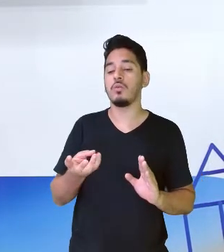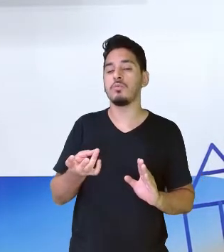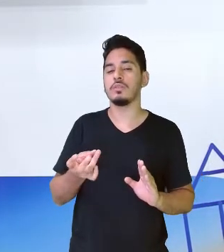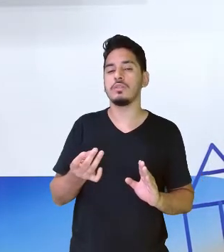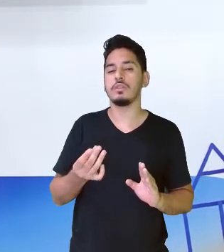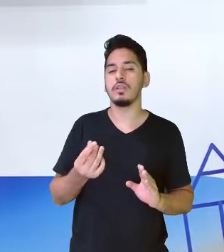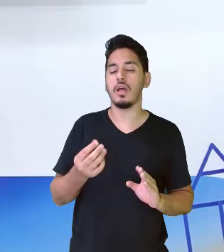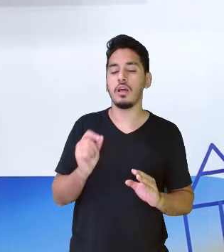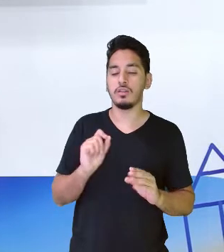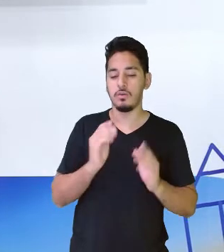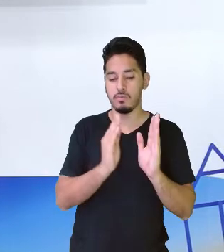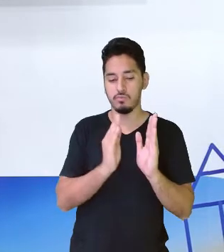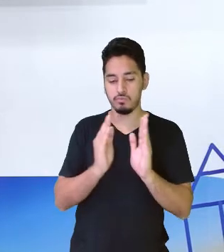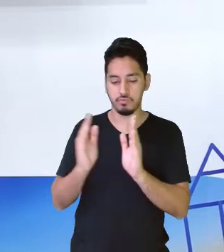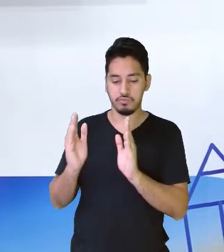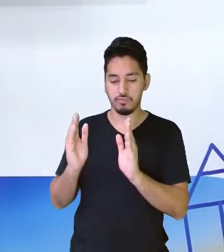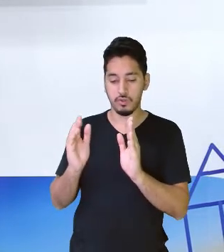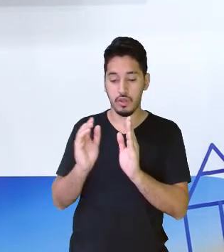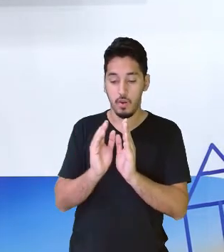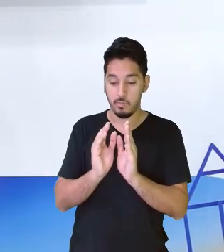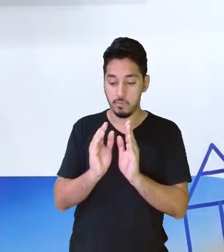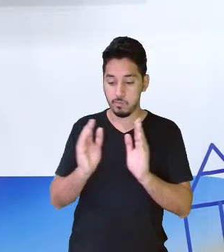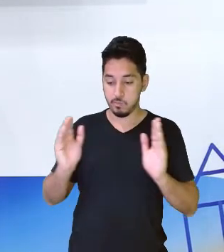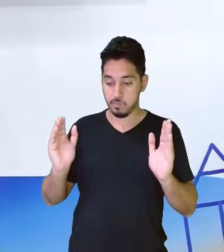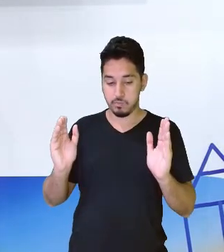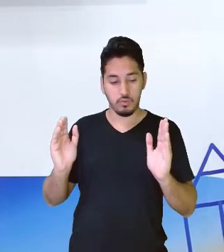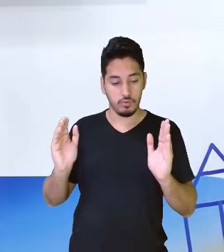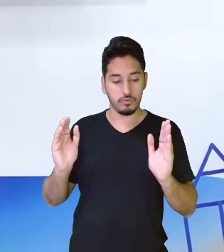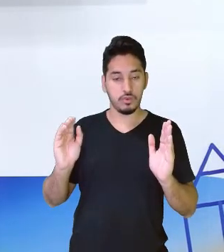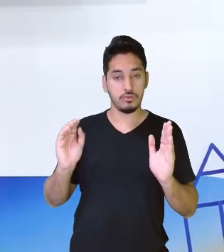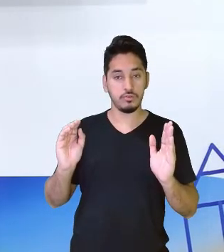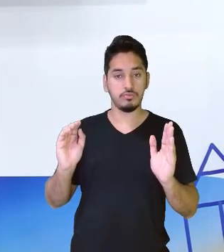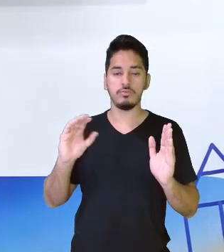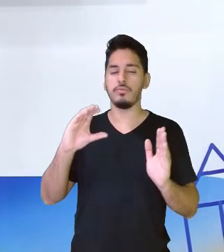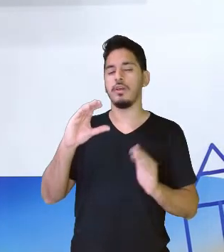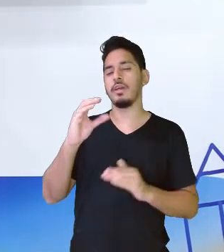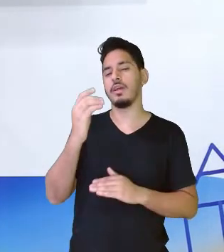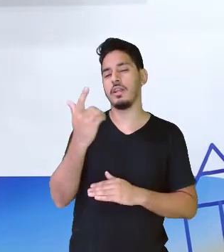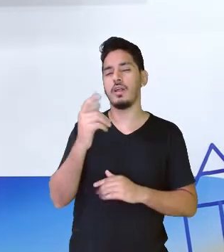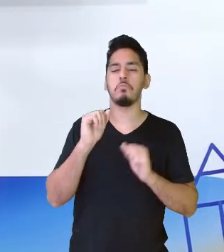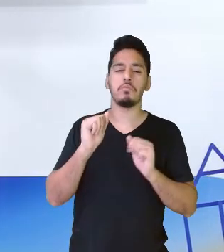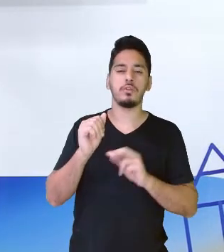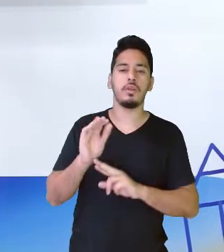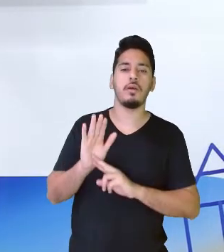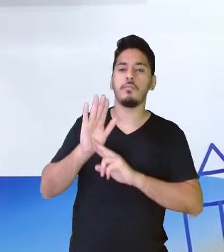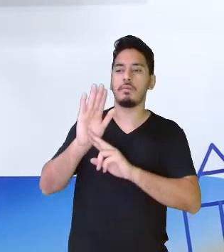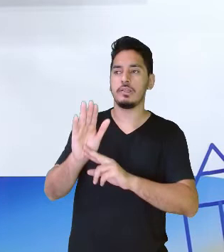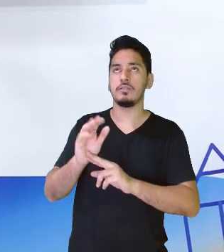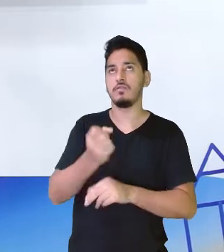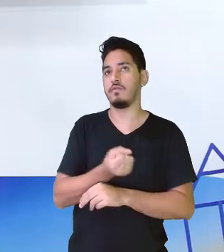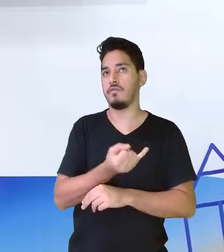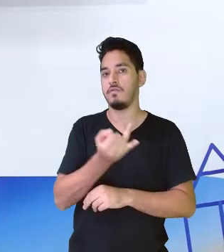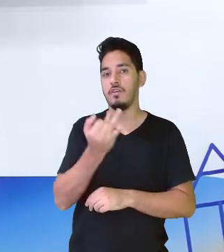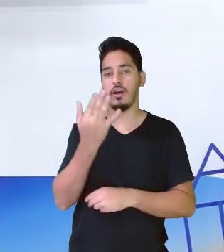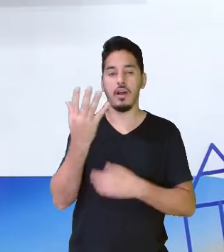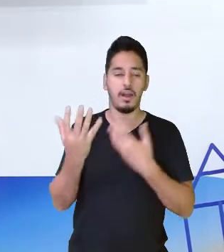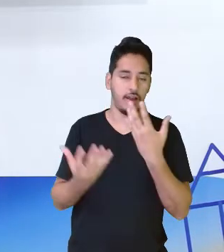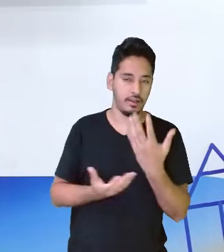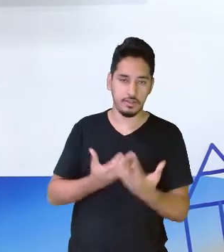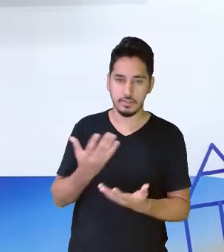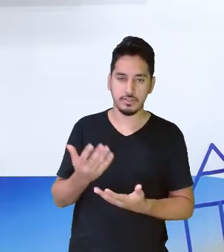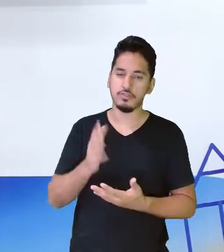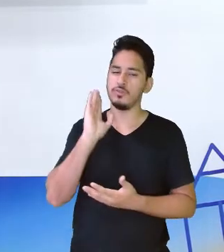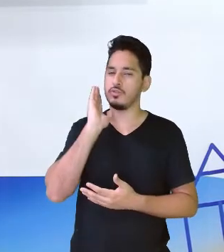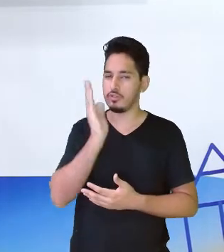que o meu inteiro, ele foi dividido. É claro que eu poderia representar de diversas formas. Eu